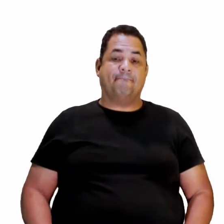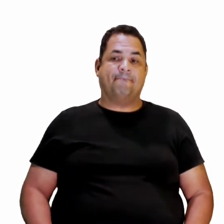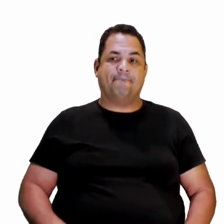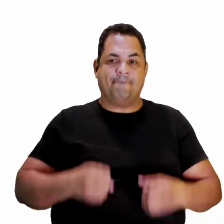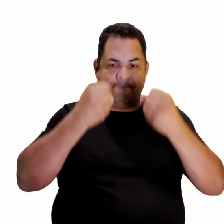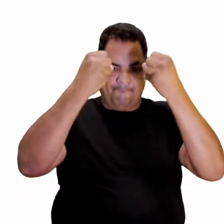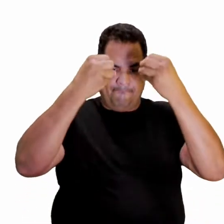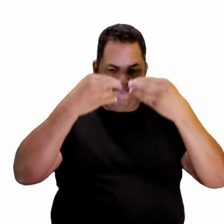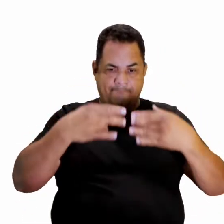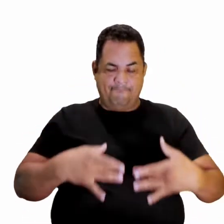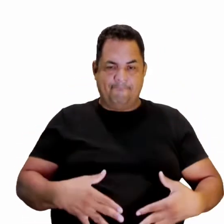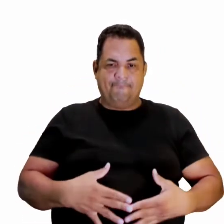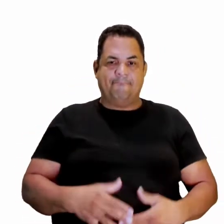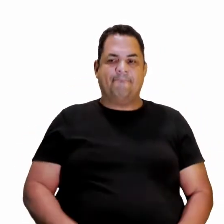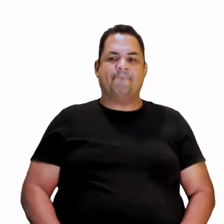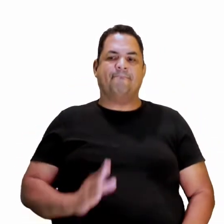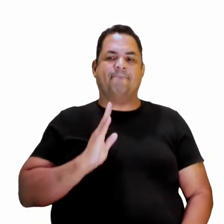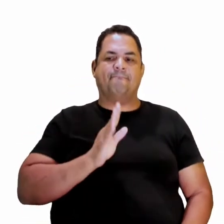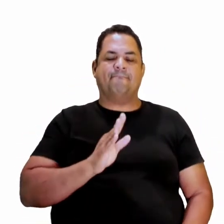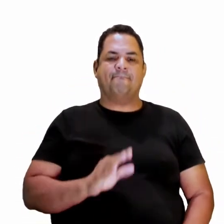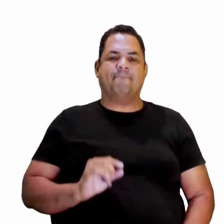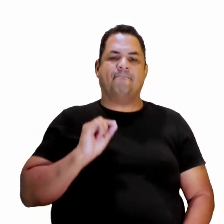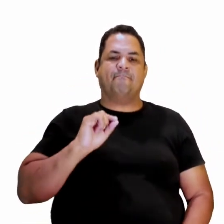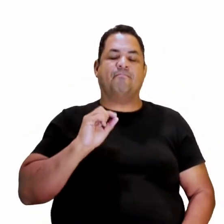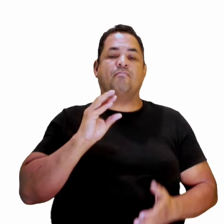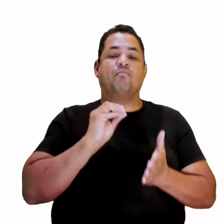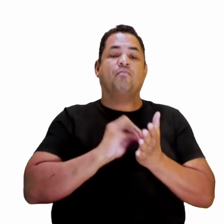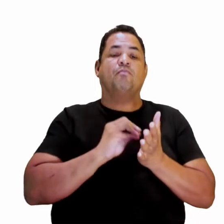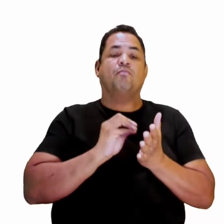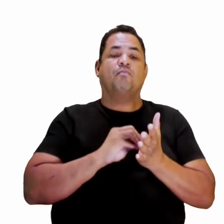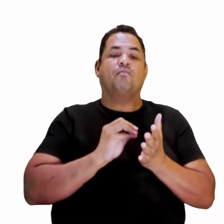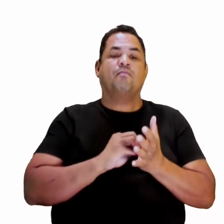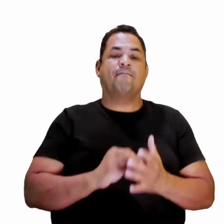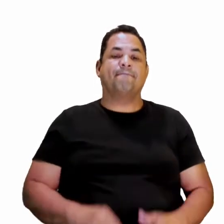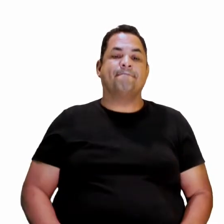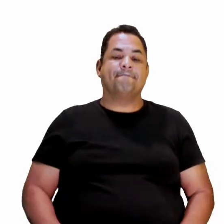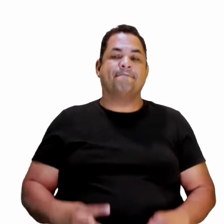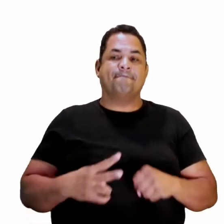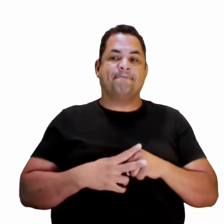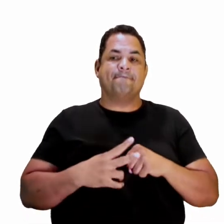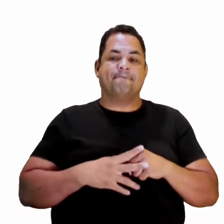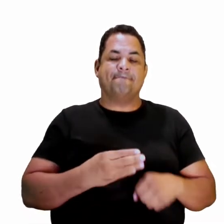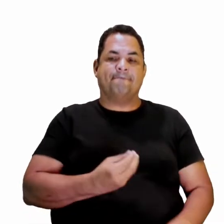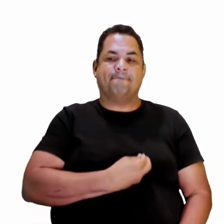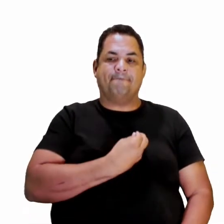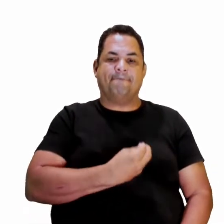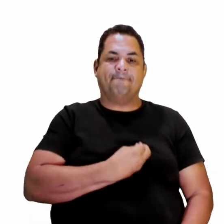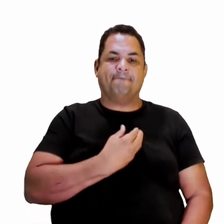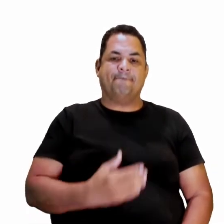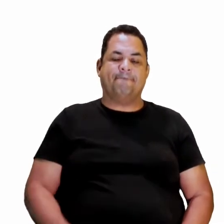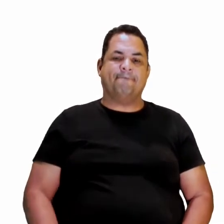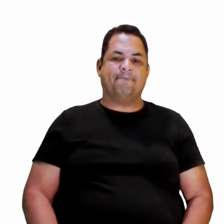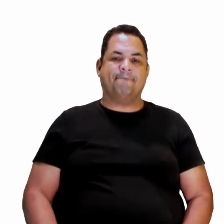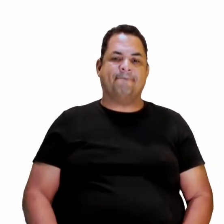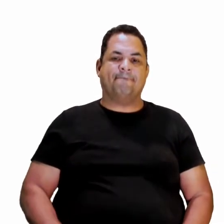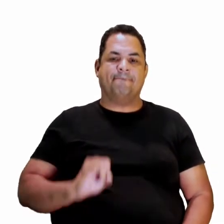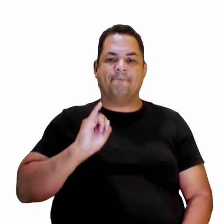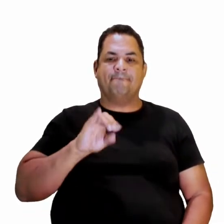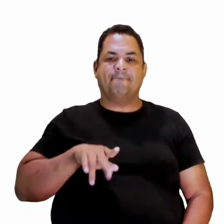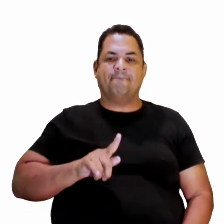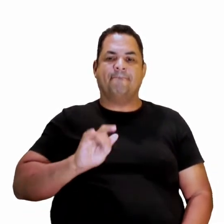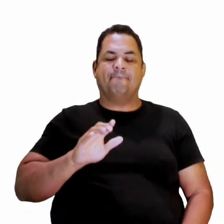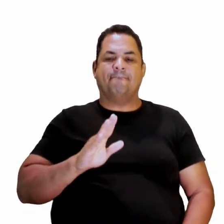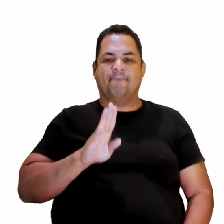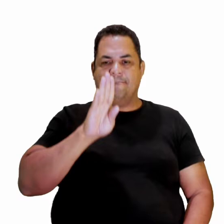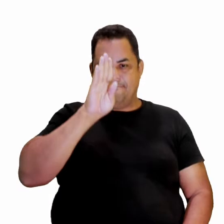comentamos ainda agora sobre isso. E o que falta? Além do verbo to be no presente e o verbo com ing, o